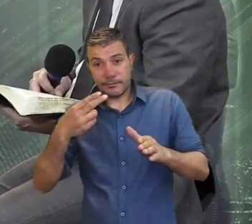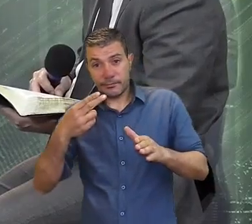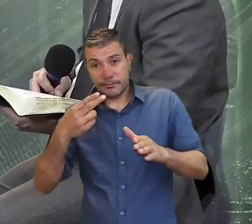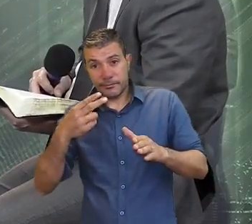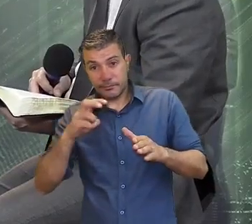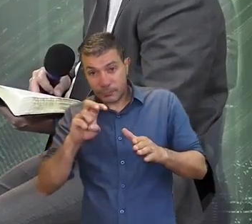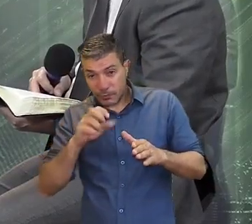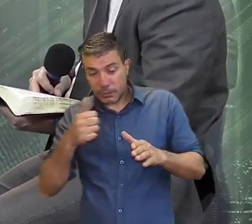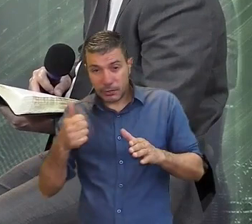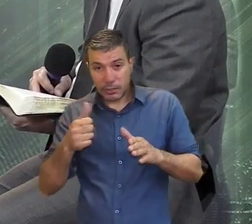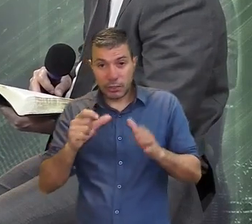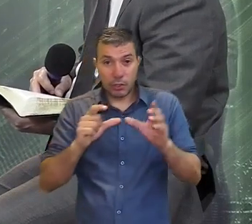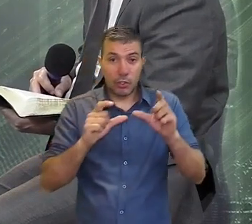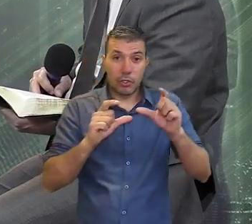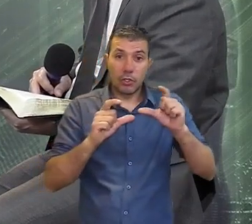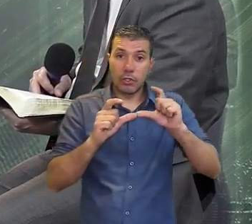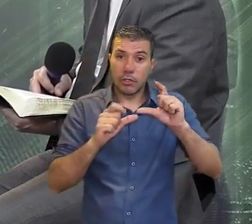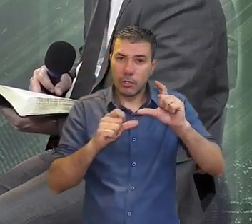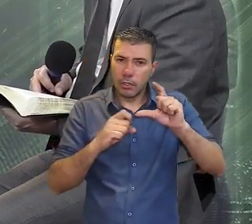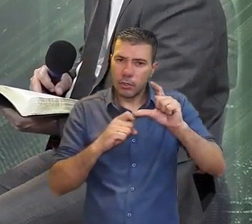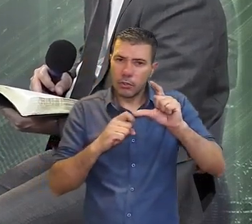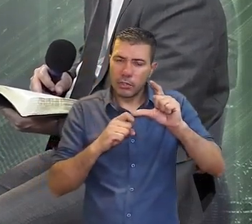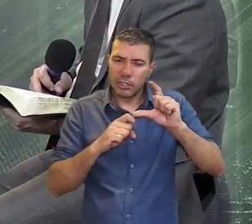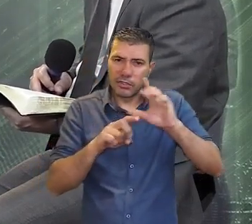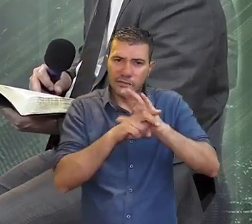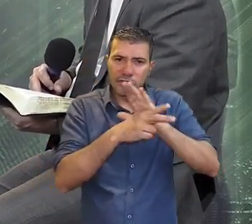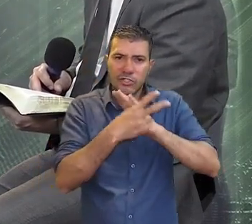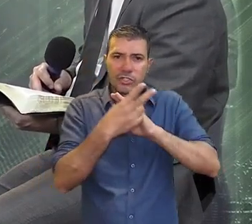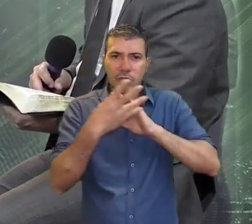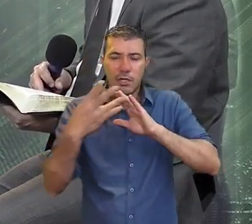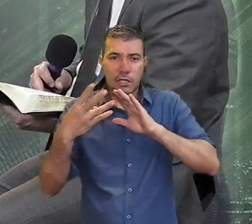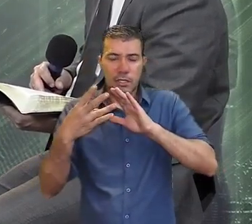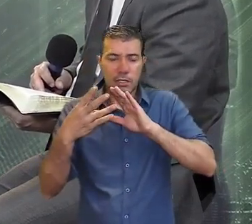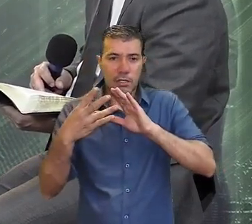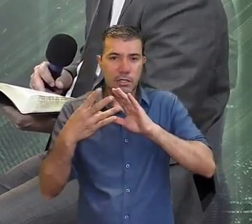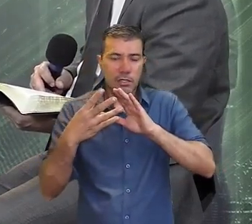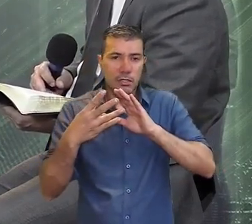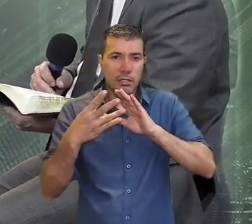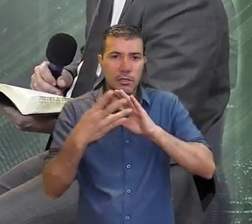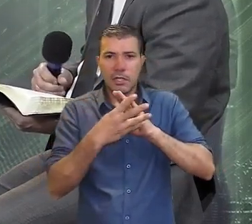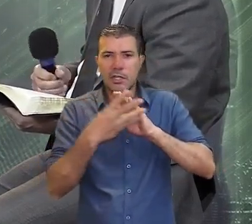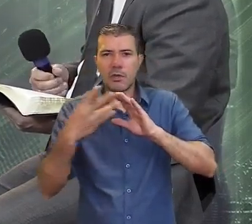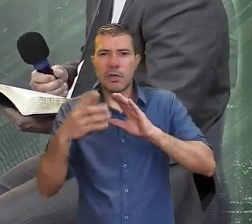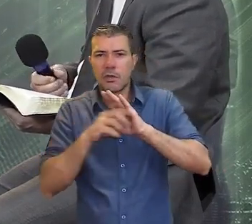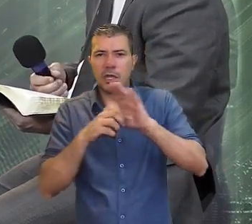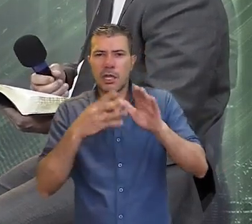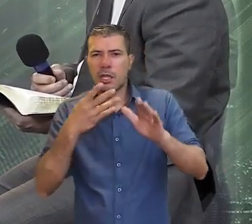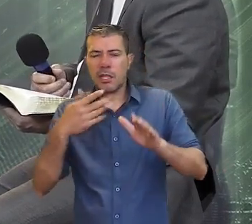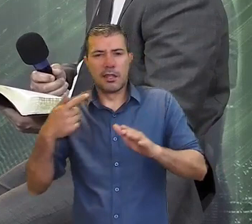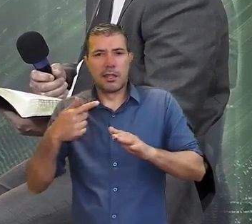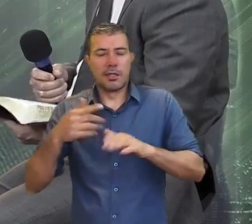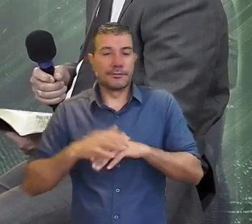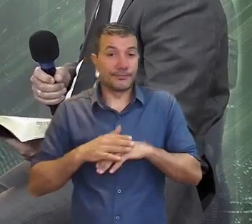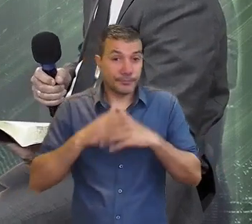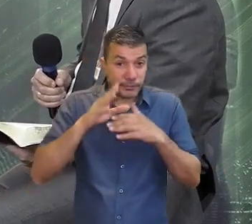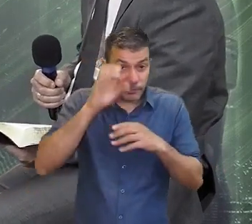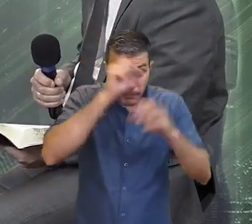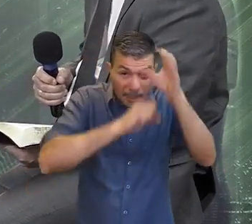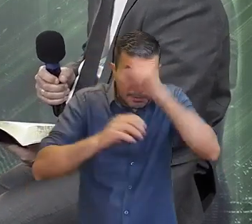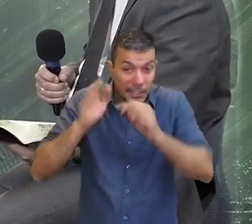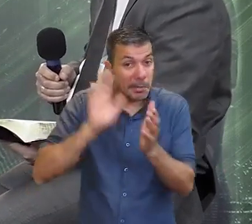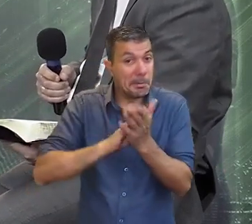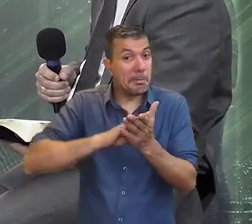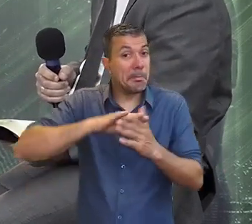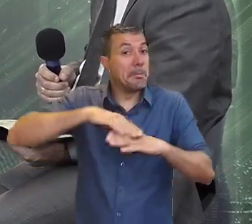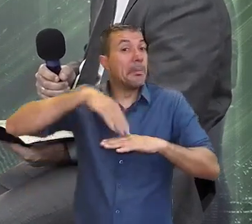seguida, Lucas 24, 44 e 47. Hoje nós temos um pouco mais de texto, mas é para ficar um pouco mais claro, você tem que aprender a manusear